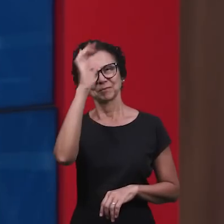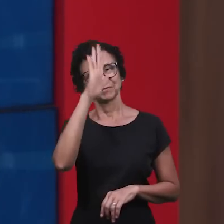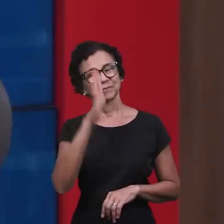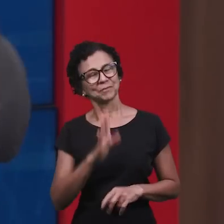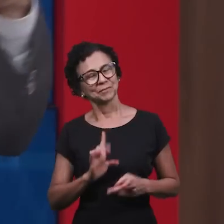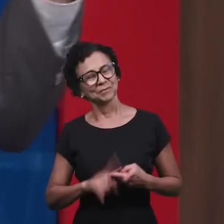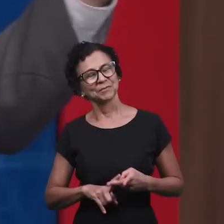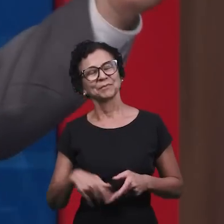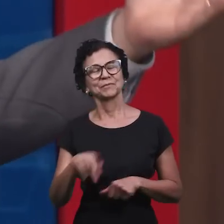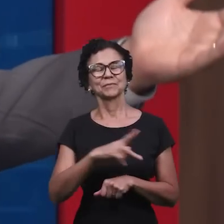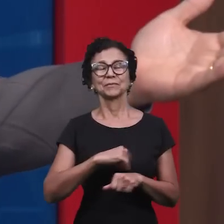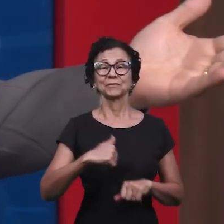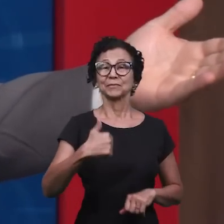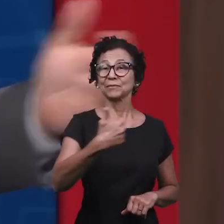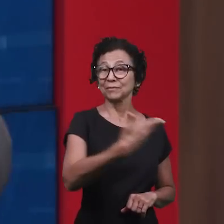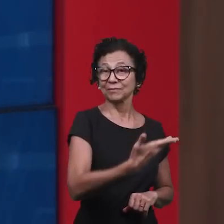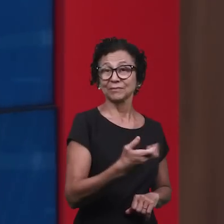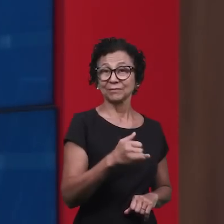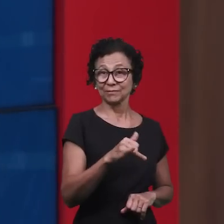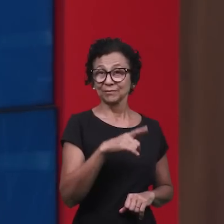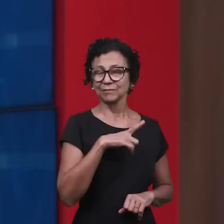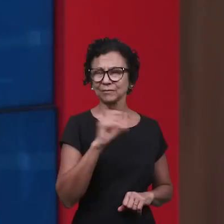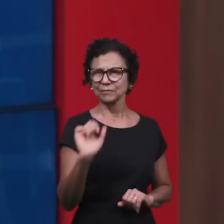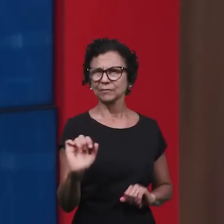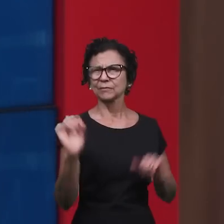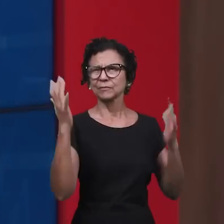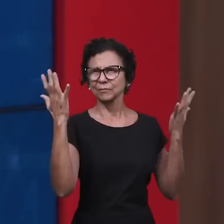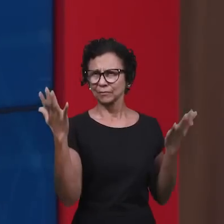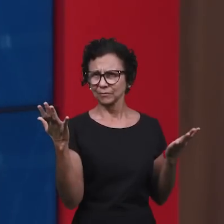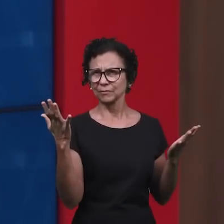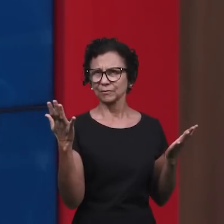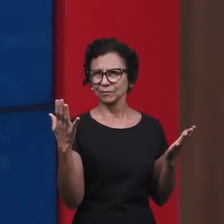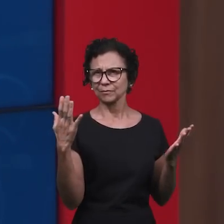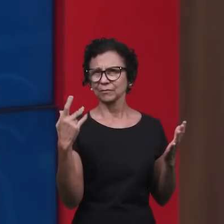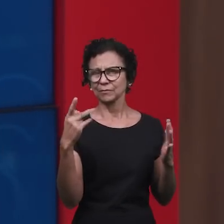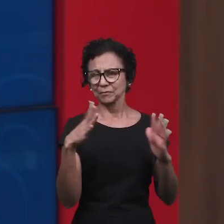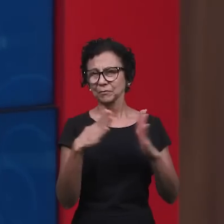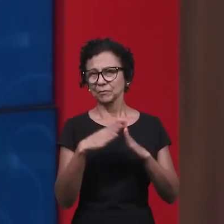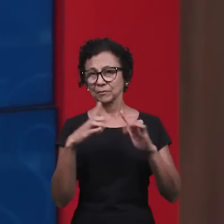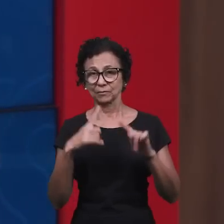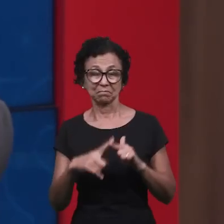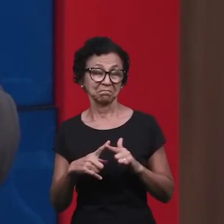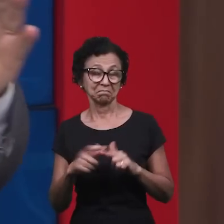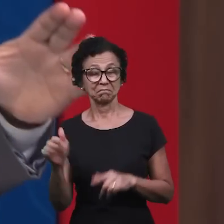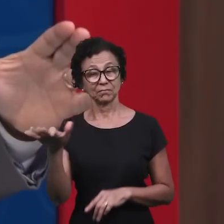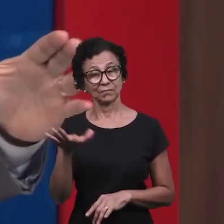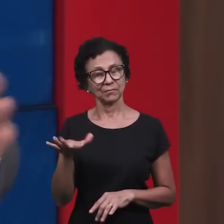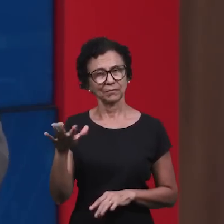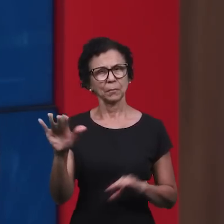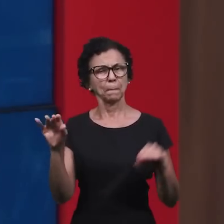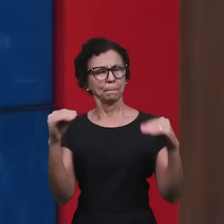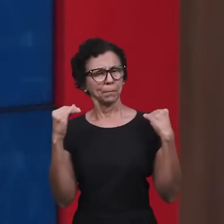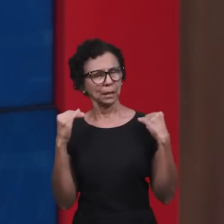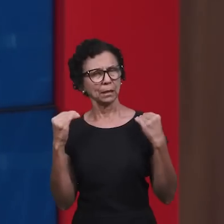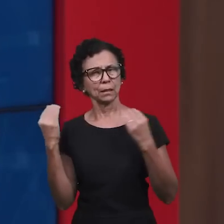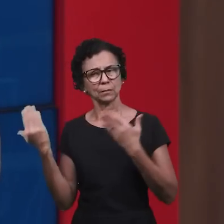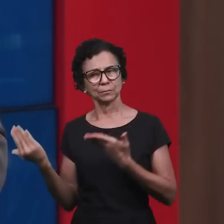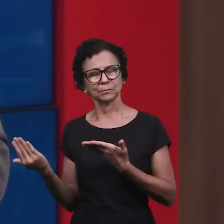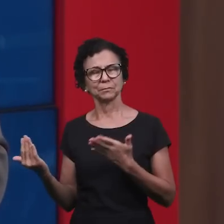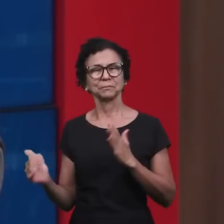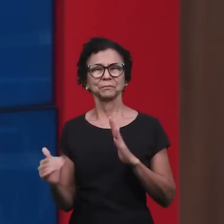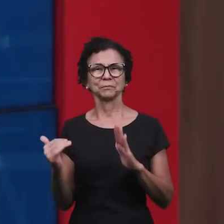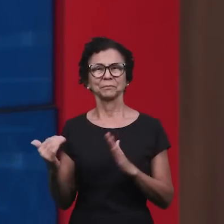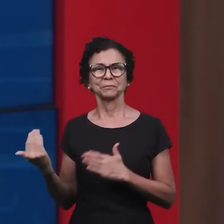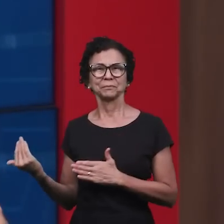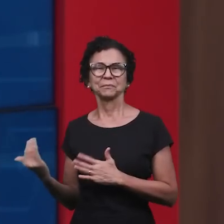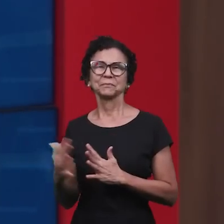no Brasil, você que está no exterior. E se teve algum evento na sua igreja local ou na sua região, manda pra gente aqui pro nosso